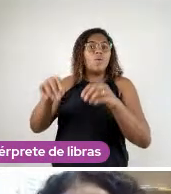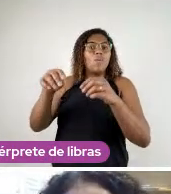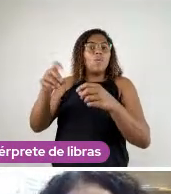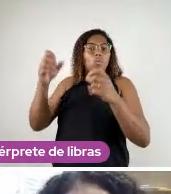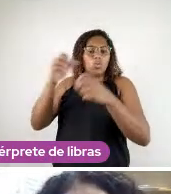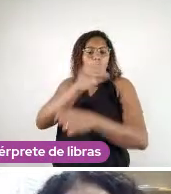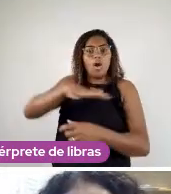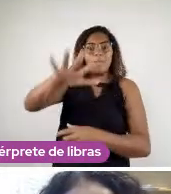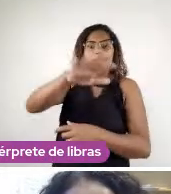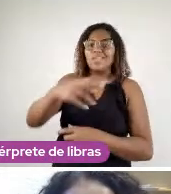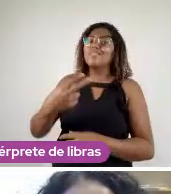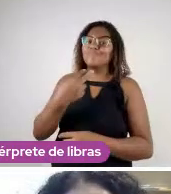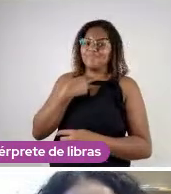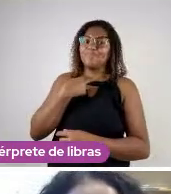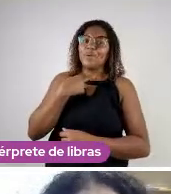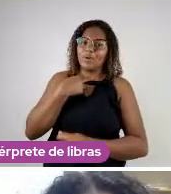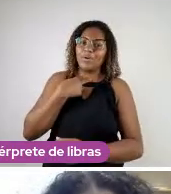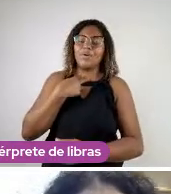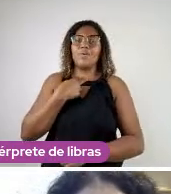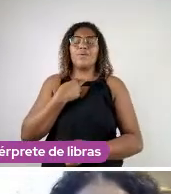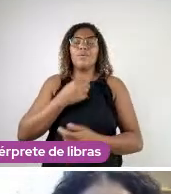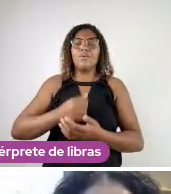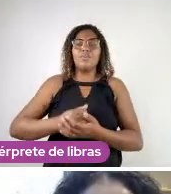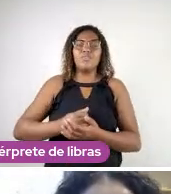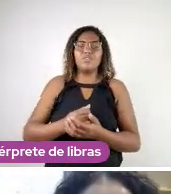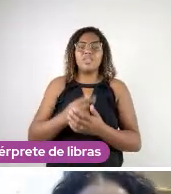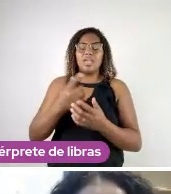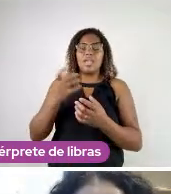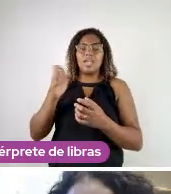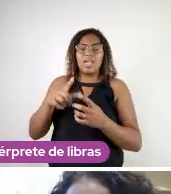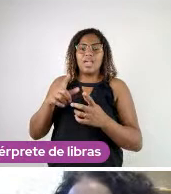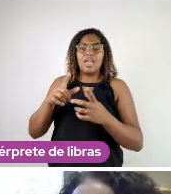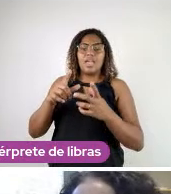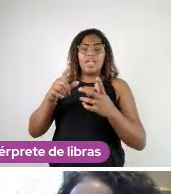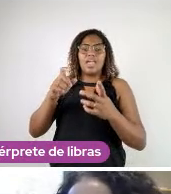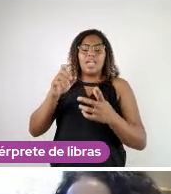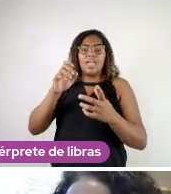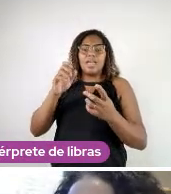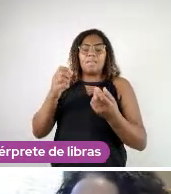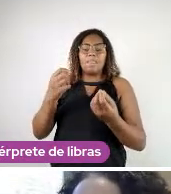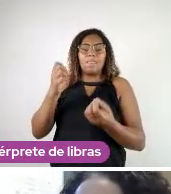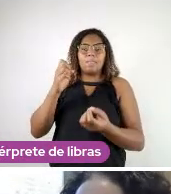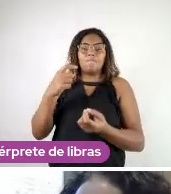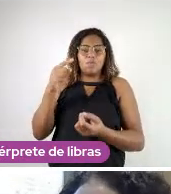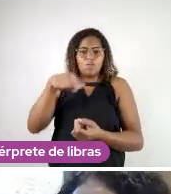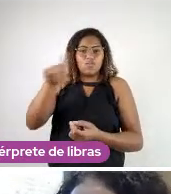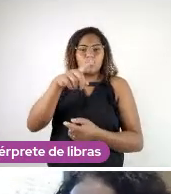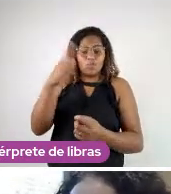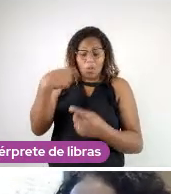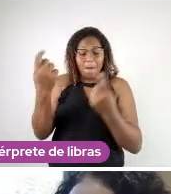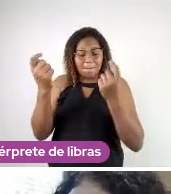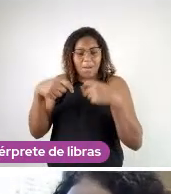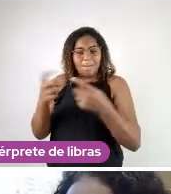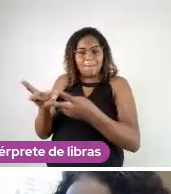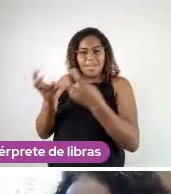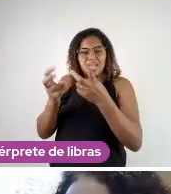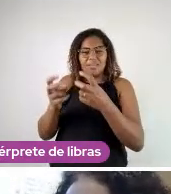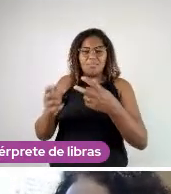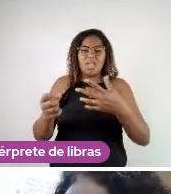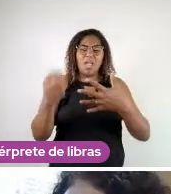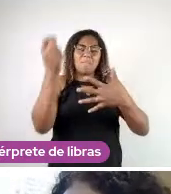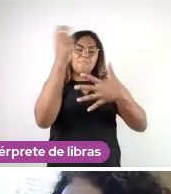se enquadram perfeitamente, porque é como uma ameaça da Blue Economy, porque elas, vocês podemos ver aqui várias